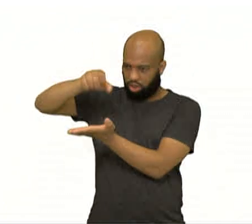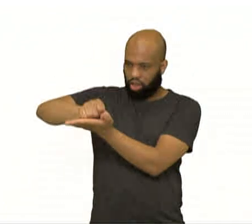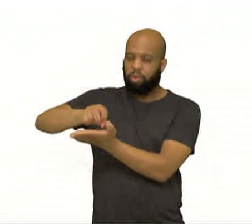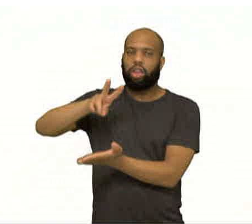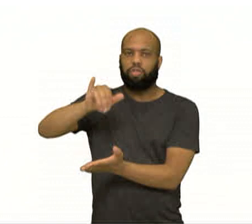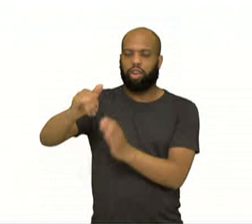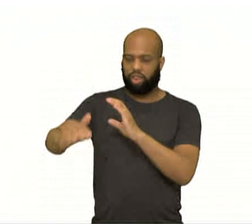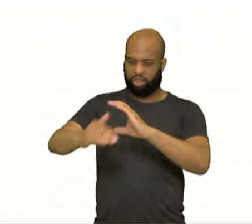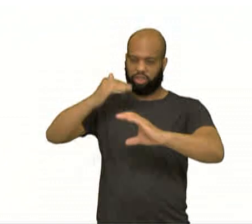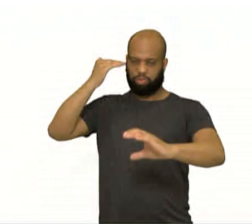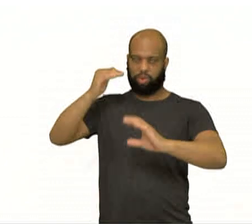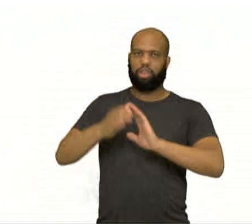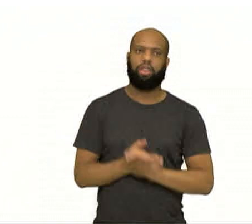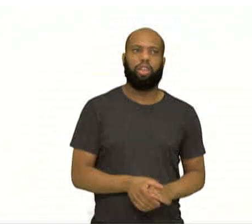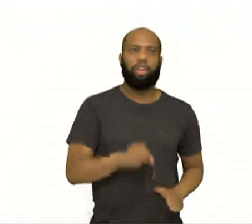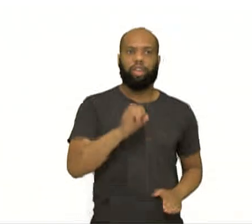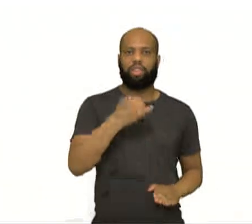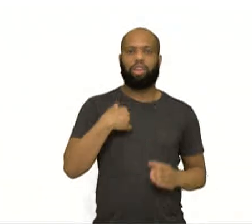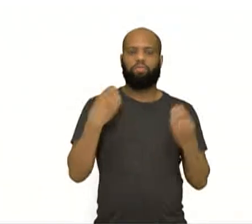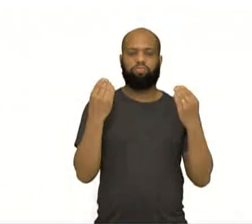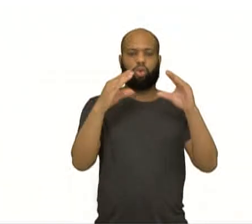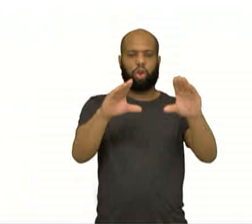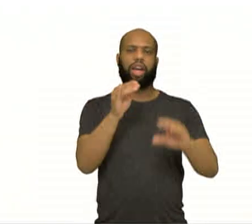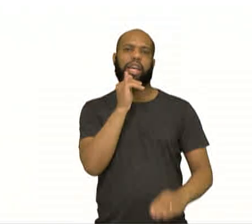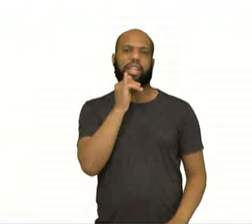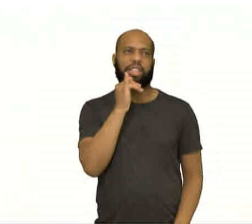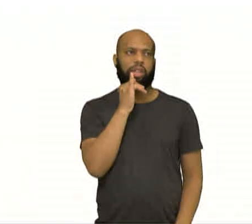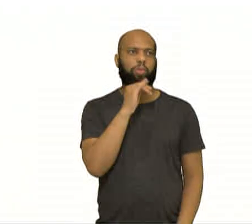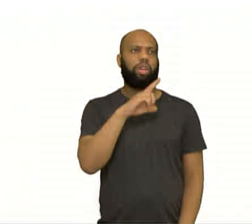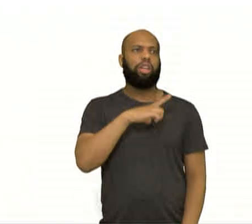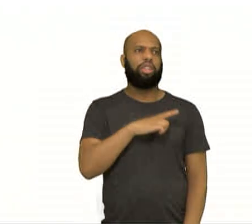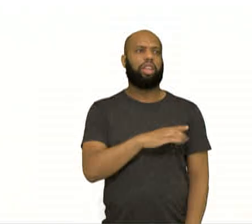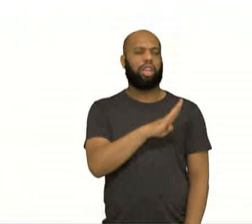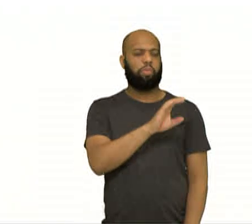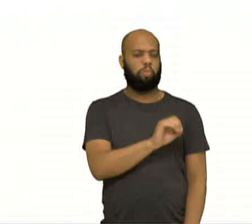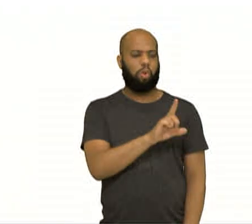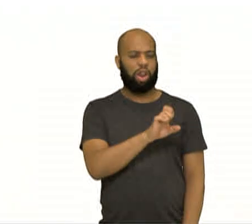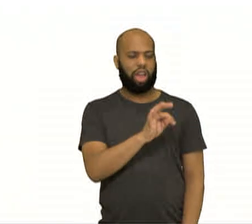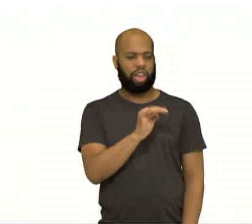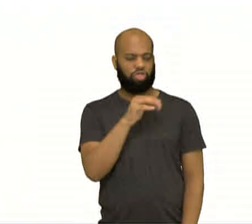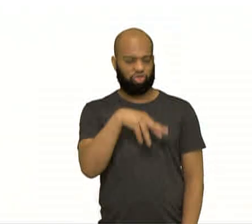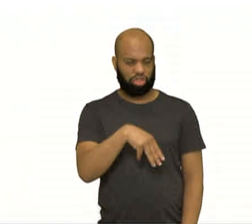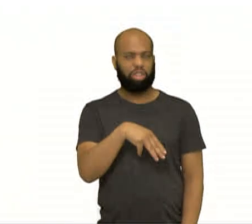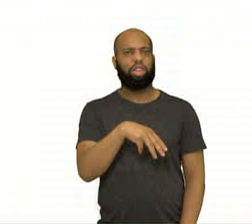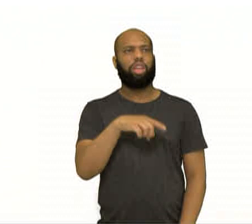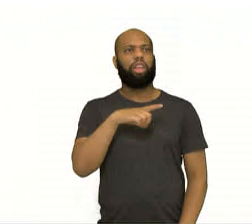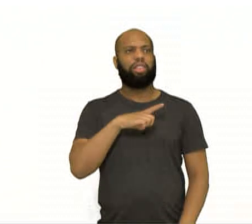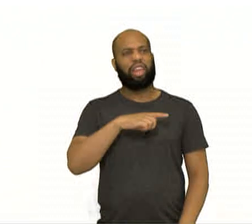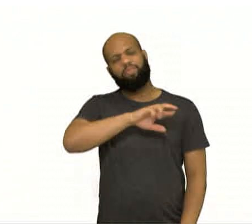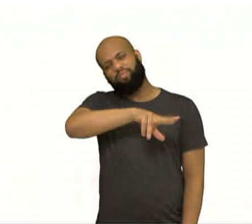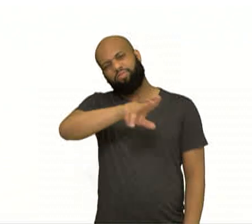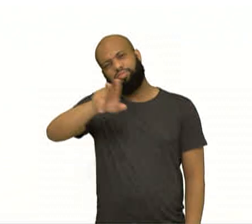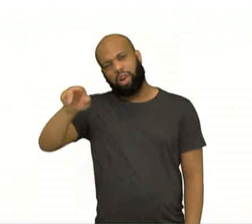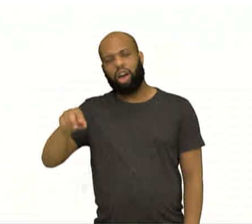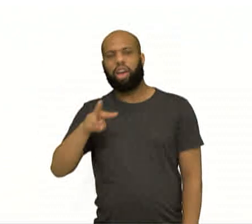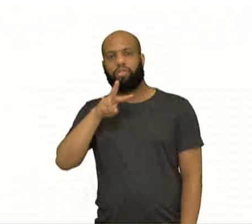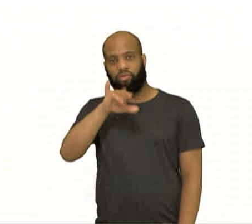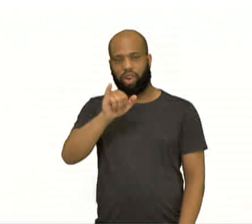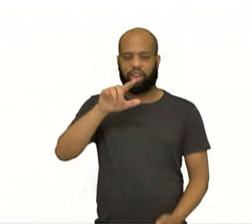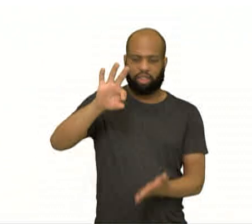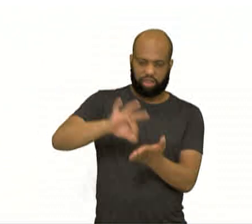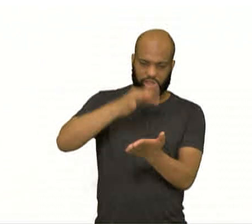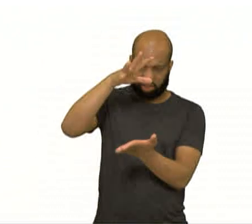isso, eu vou buscar lá. Se digitar lá boletim eletrônico, newsletter, você vai conseguir encontrar uma série, você vai poder se cadastrar